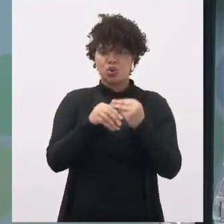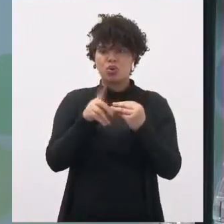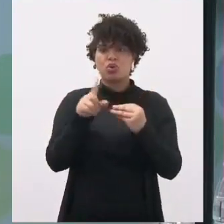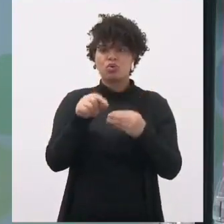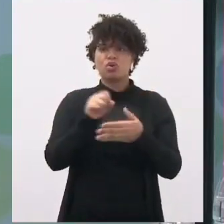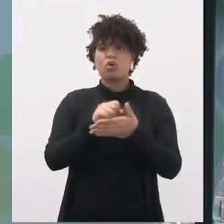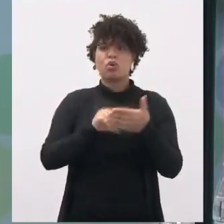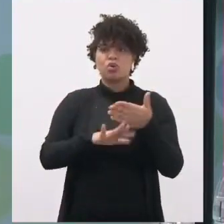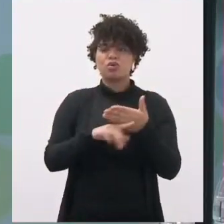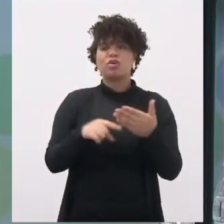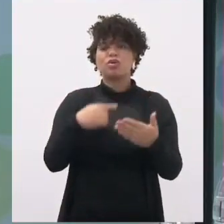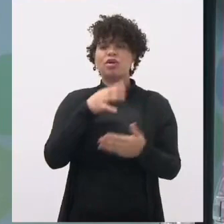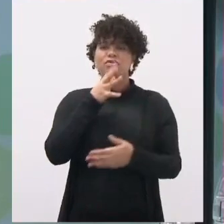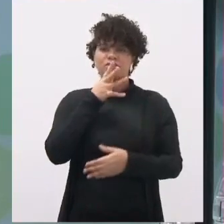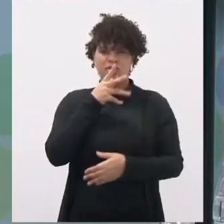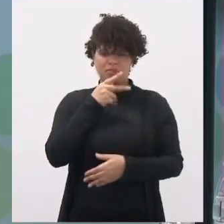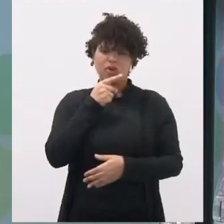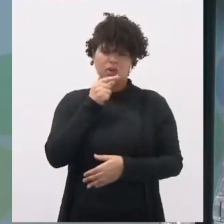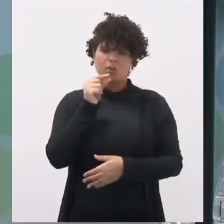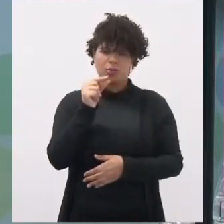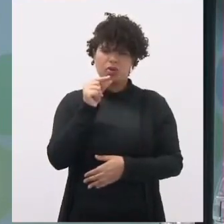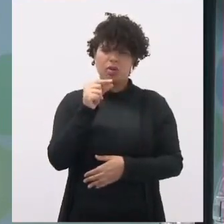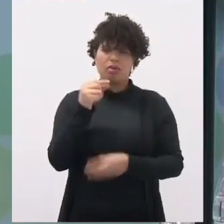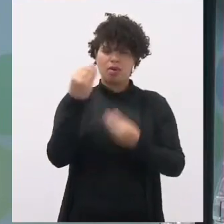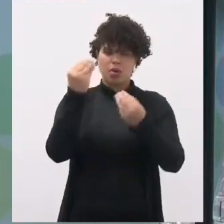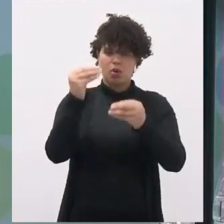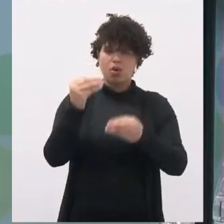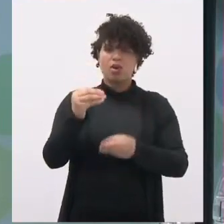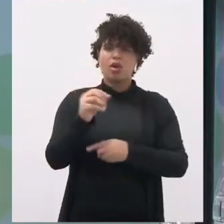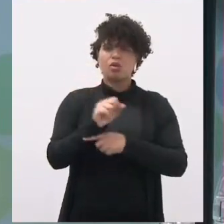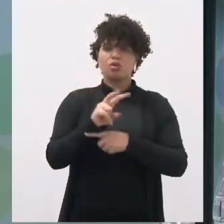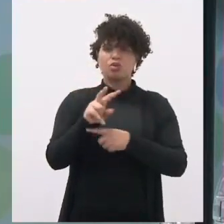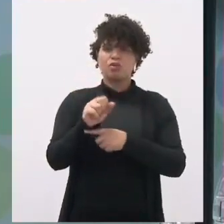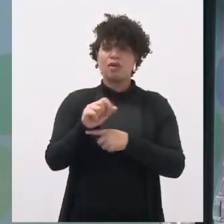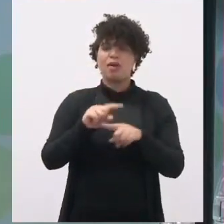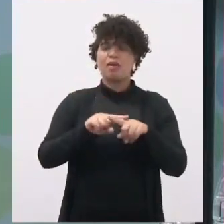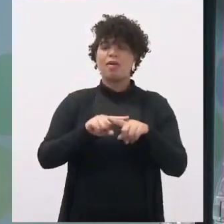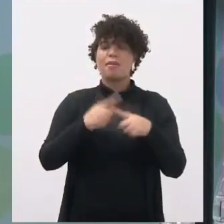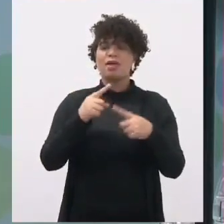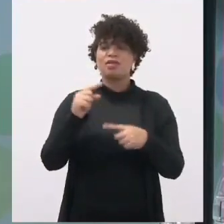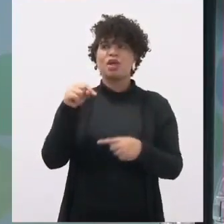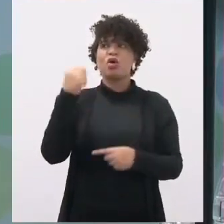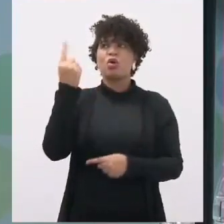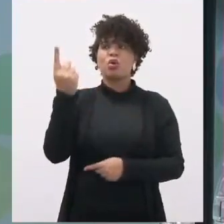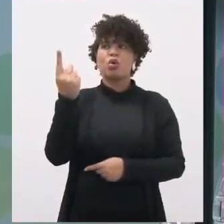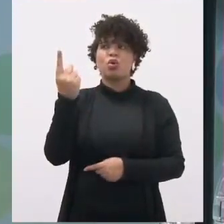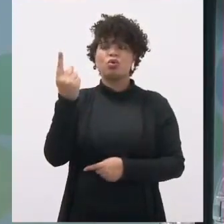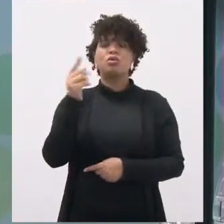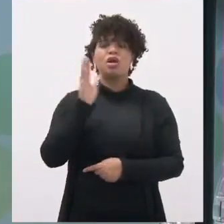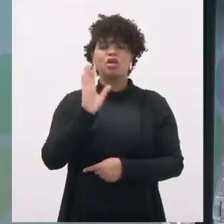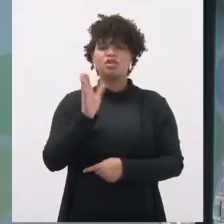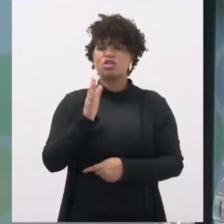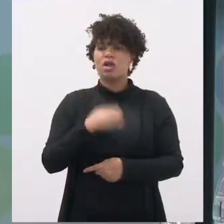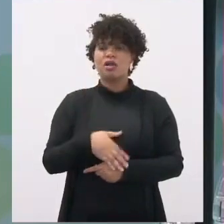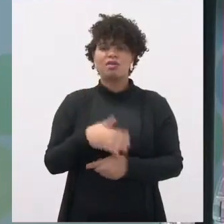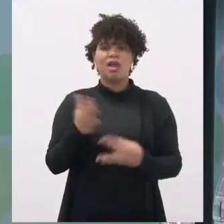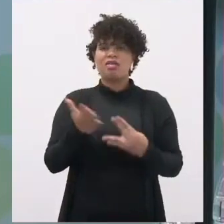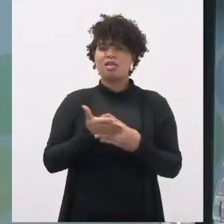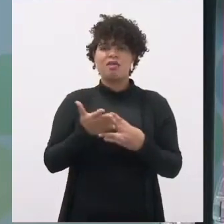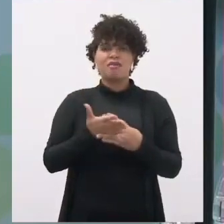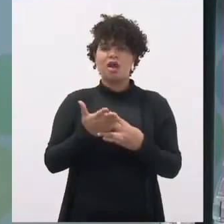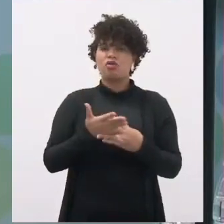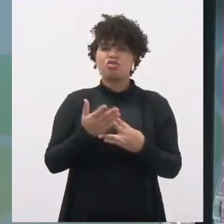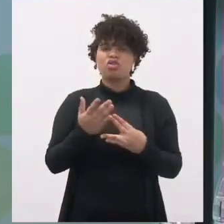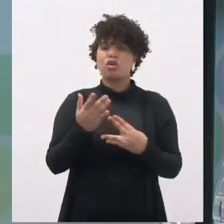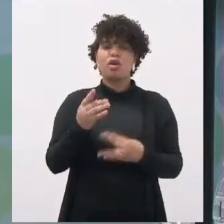a gente vai demorar aí um tempinho para colocar essa no ar. Mas as próximas, nós vamos ter um intervalo aí de 24